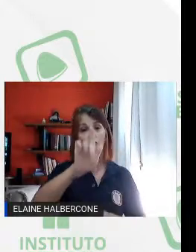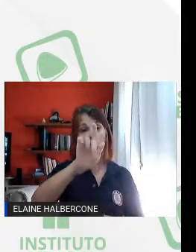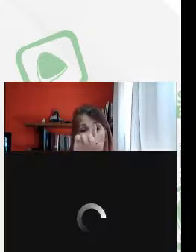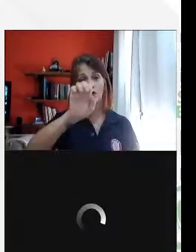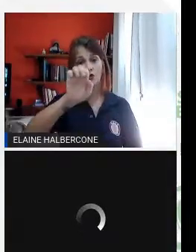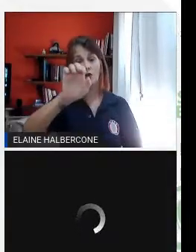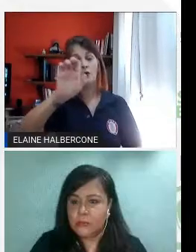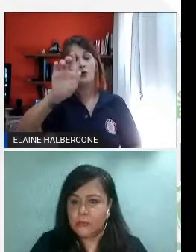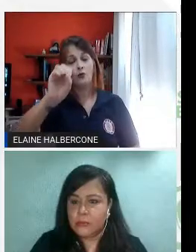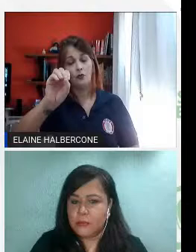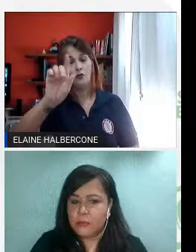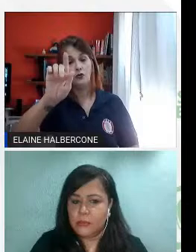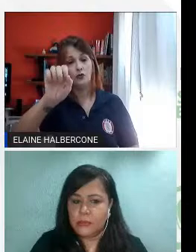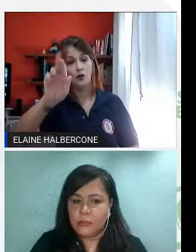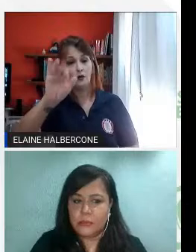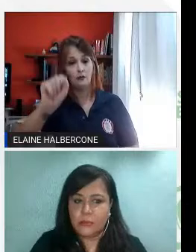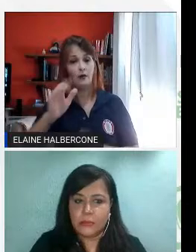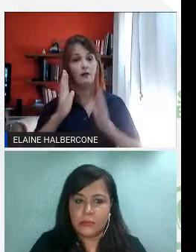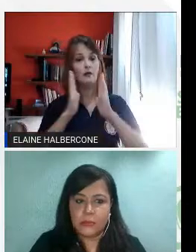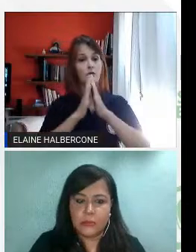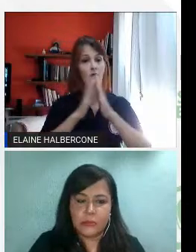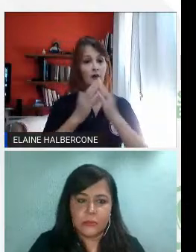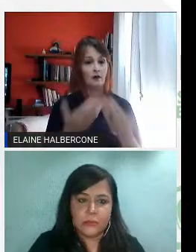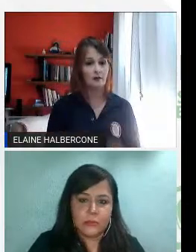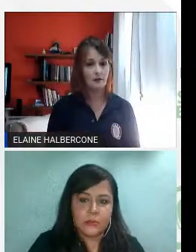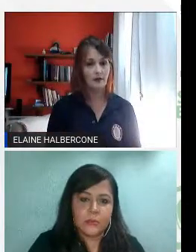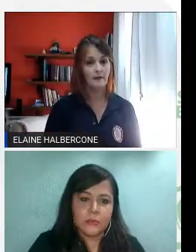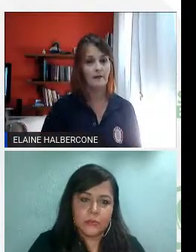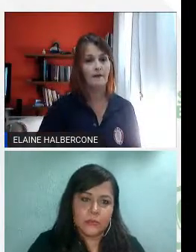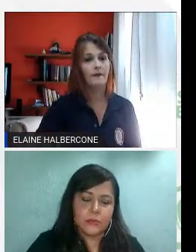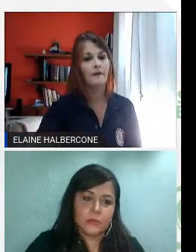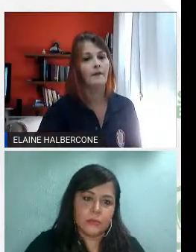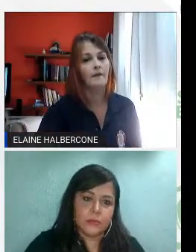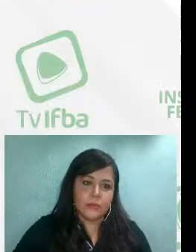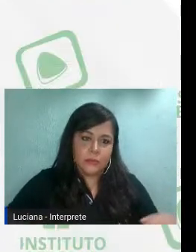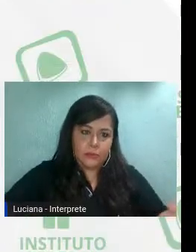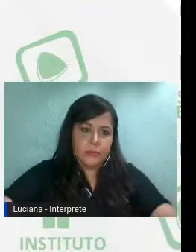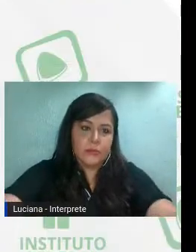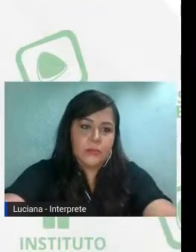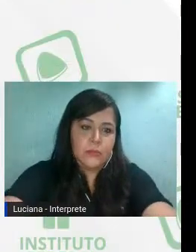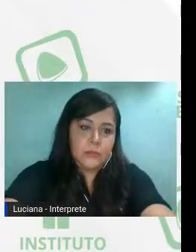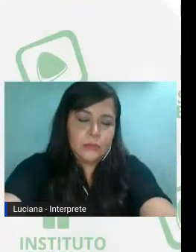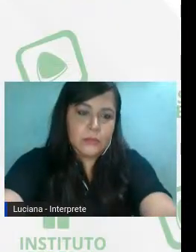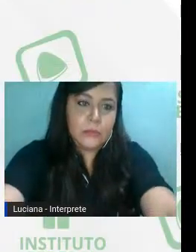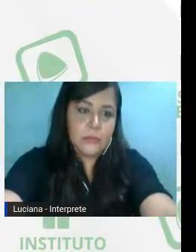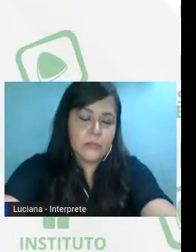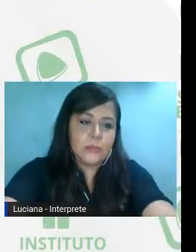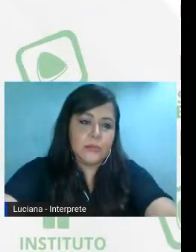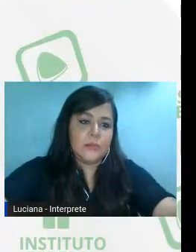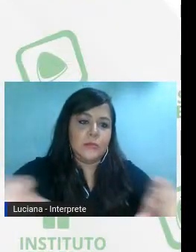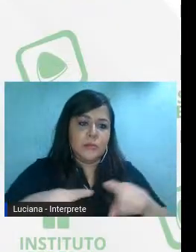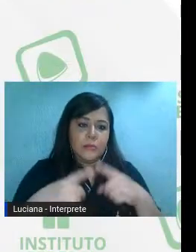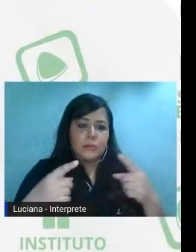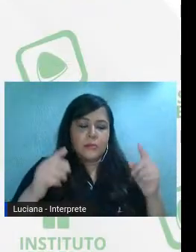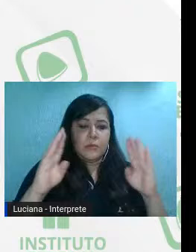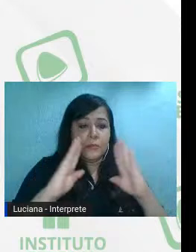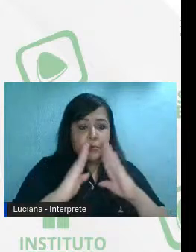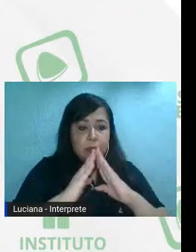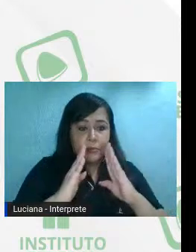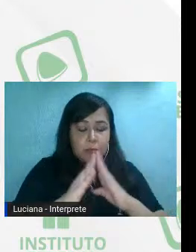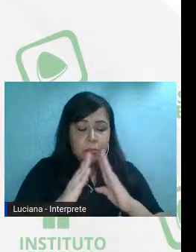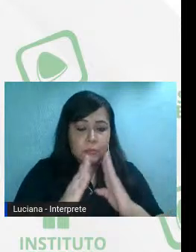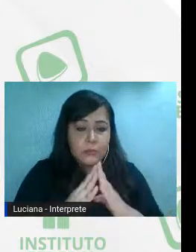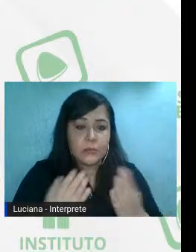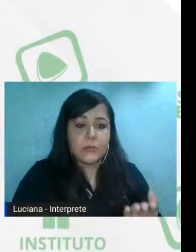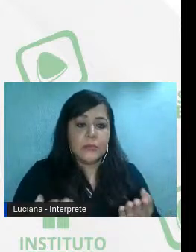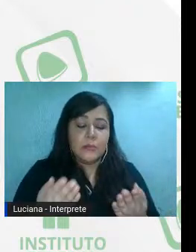certeza, em suas casas, com o estudo deles mesmos, sem auxílio de outras